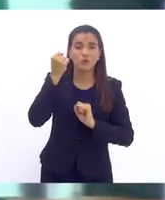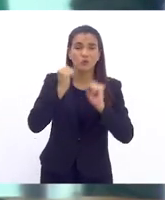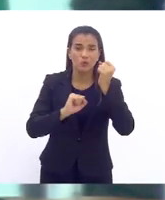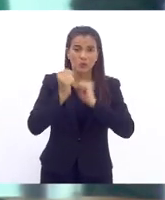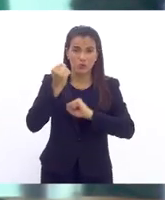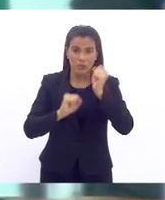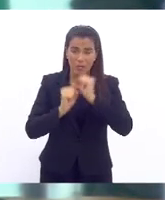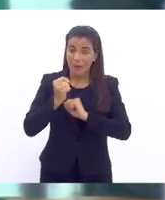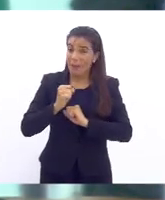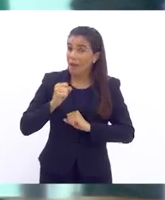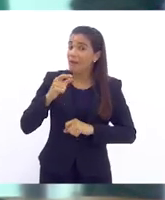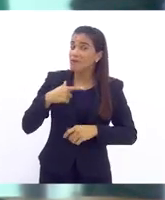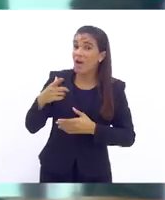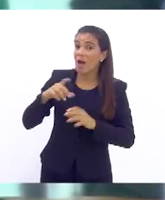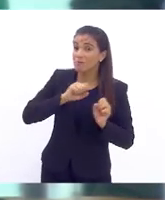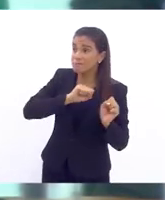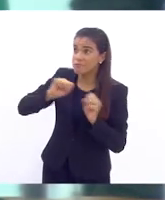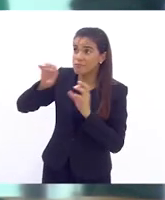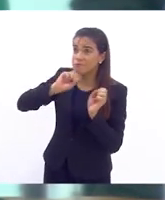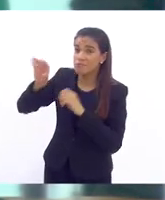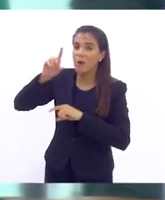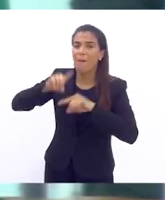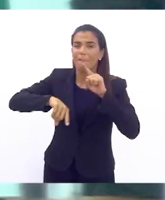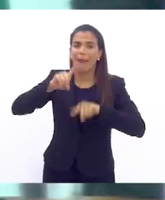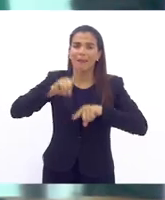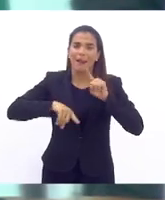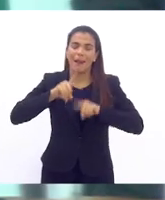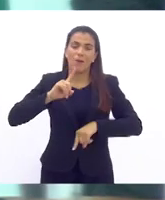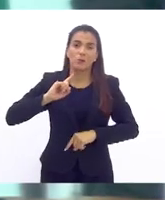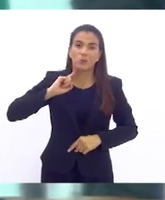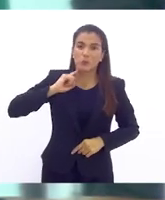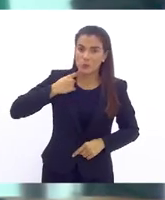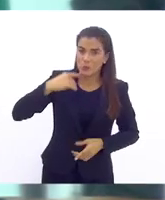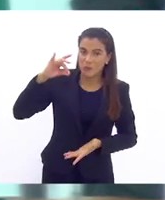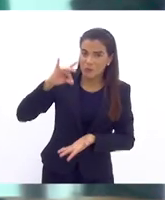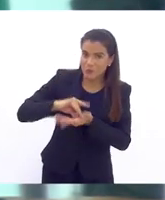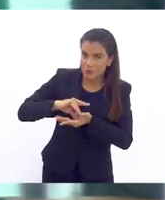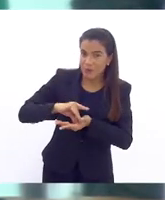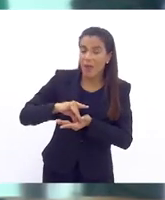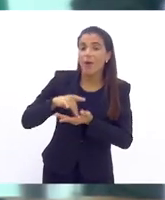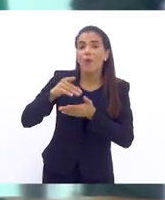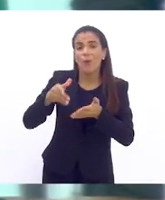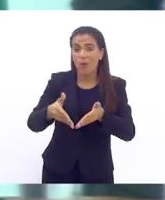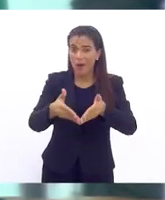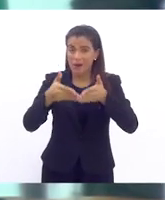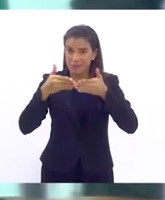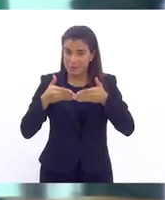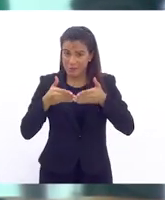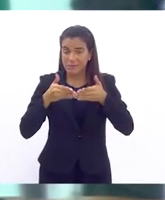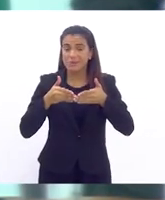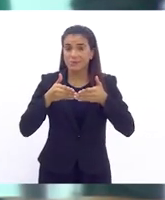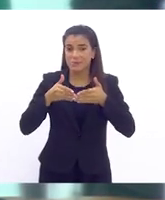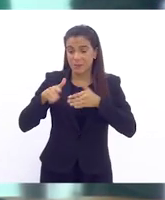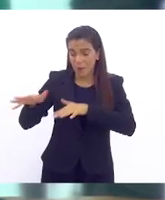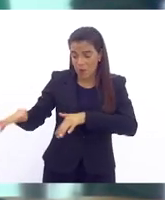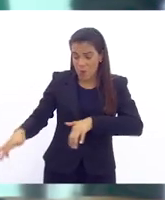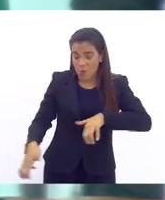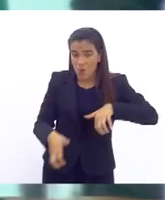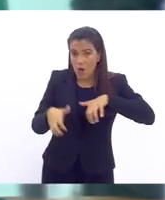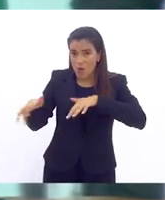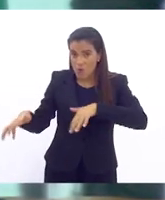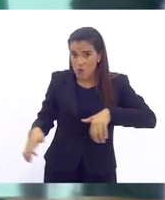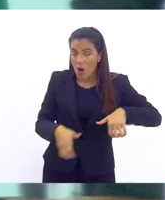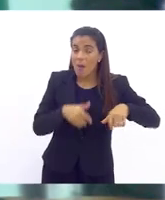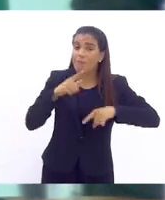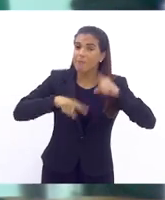material contaminado e aí isso na licença mesmo que seja uma licença de desassoreamento tem que ter essa previsão desse material